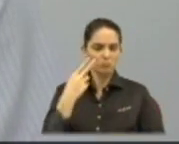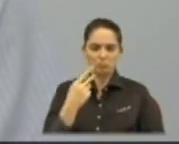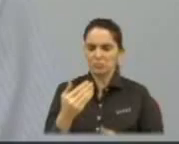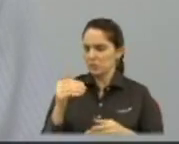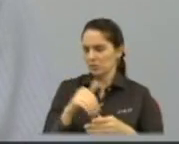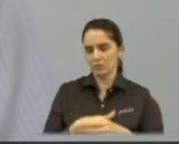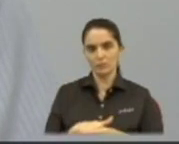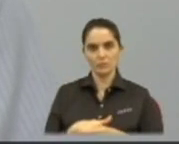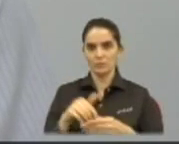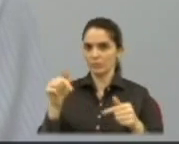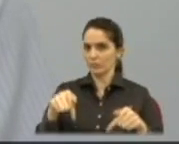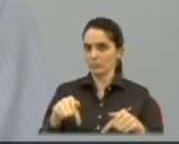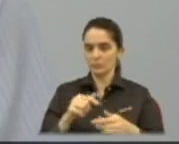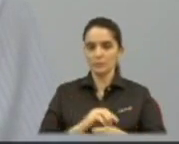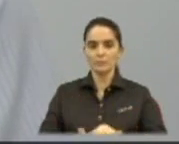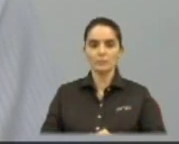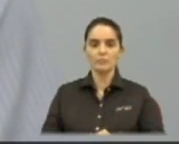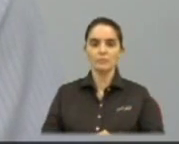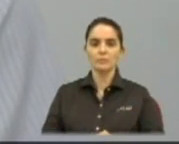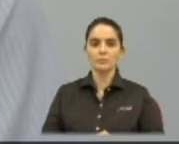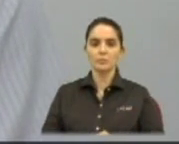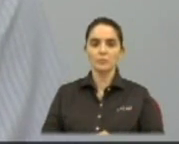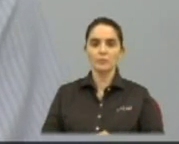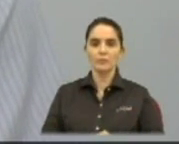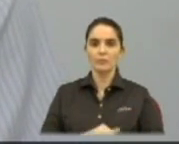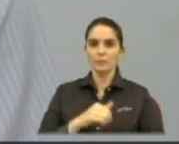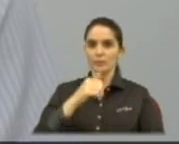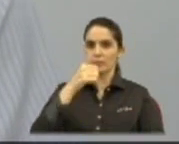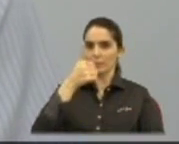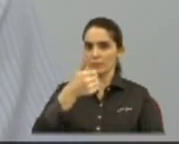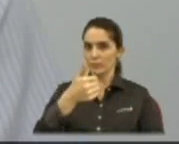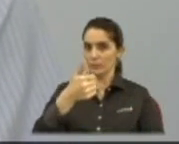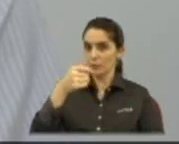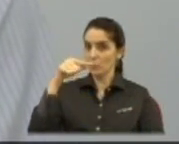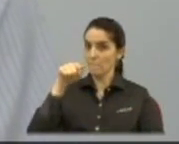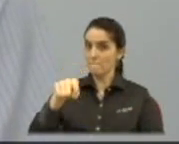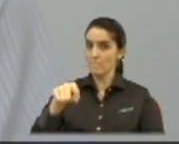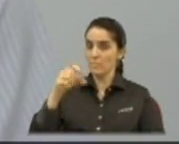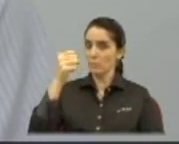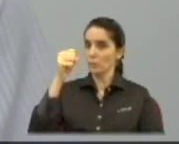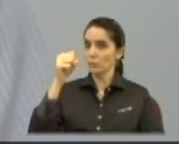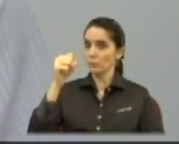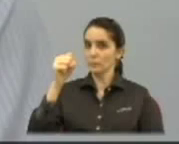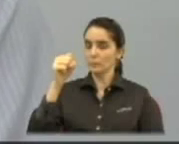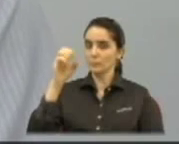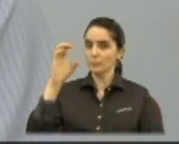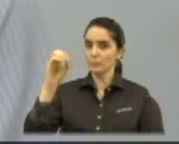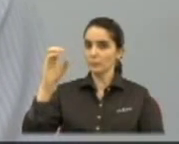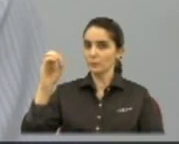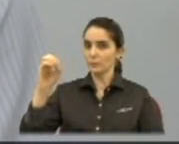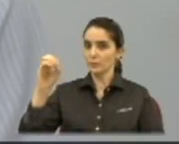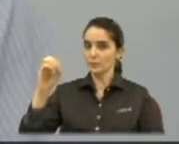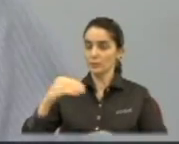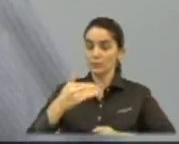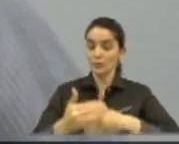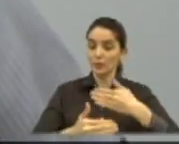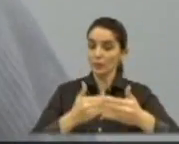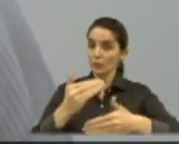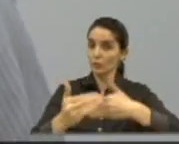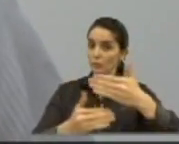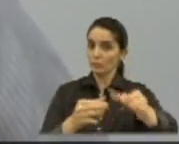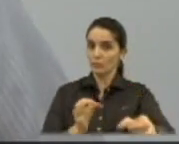votamos aqui. Esse 1.800.000 é para a continuidade dos programas